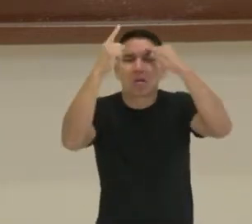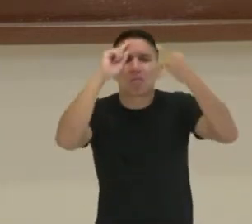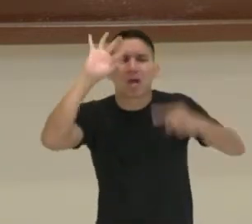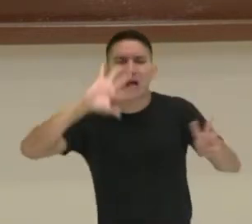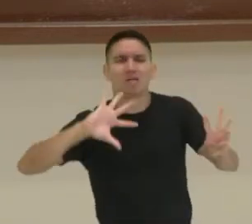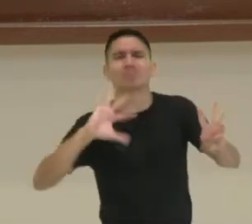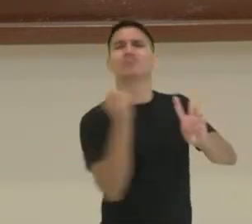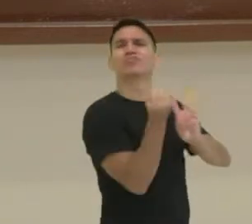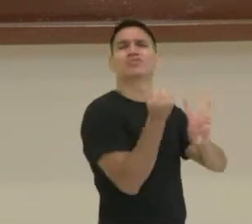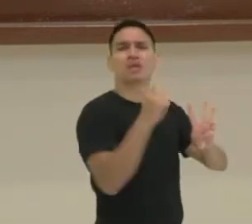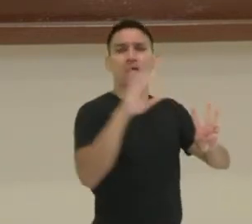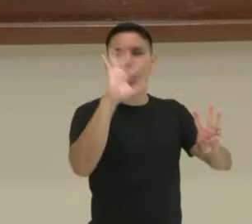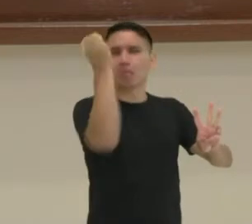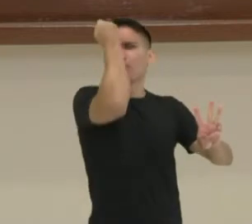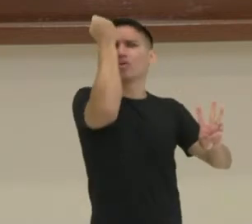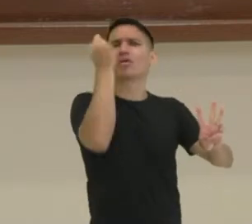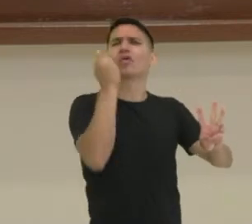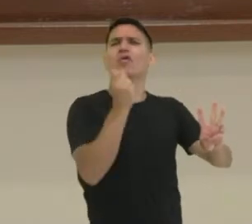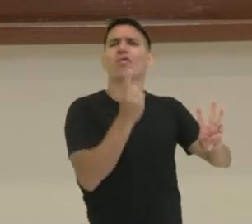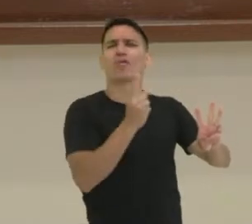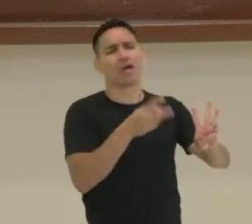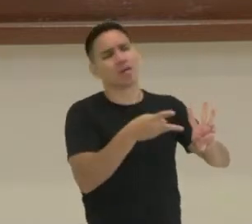estereótipo em cima do indígena, né?